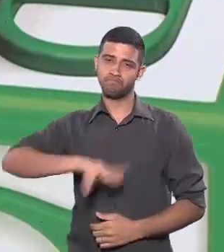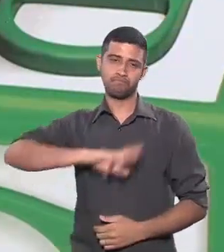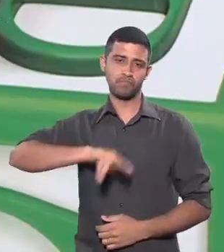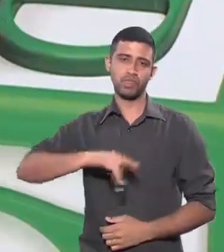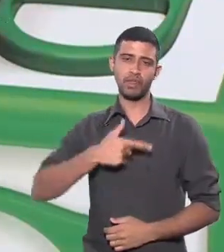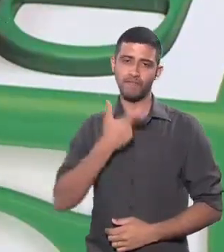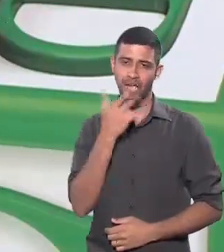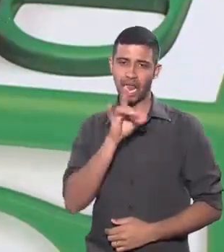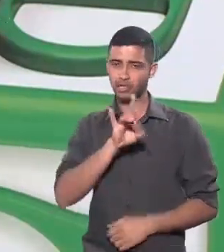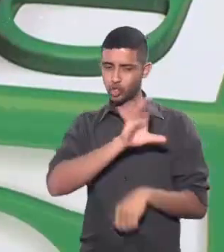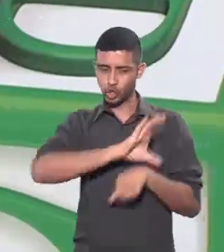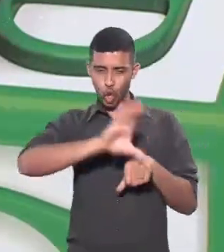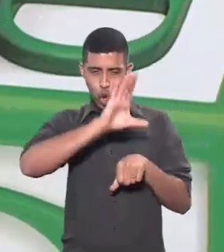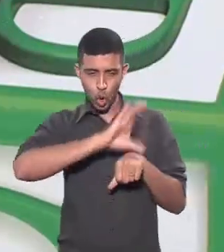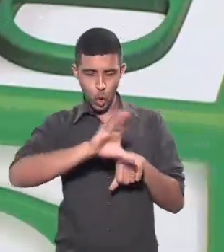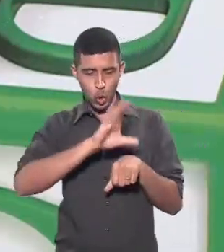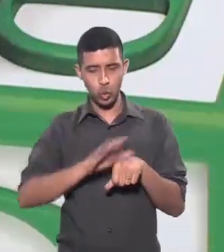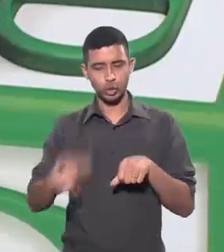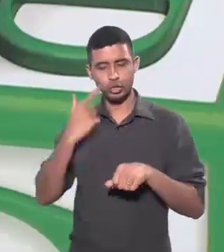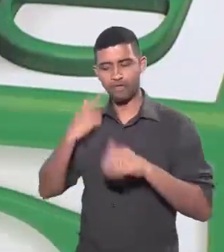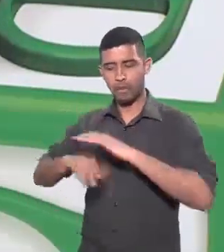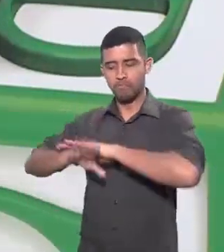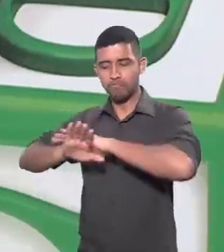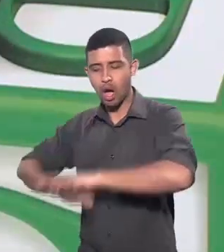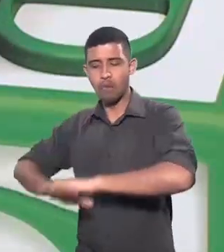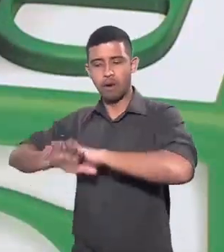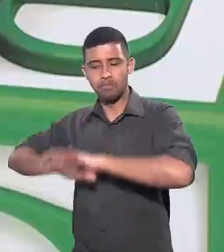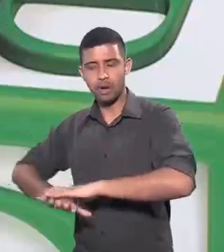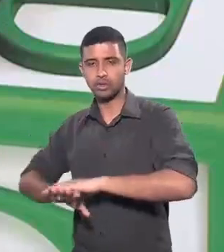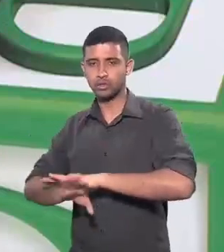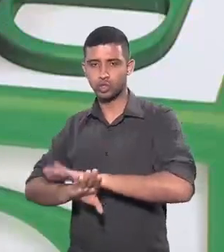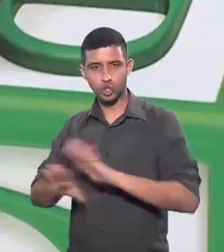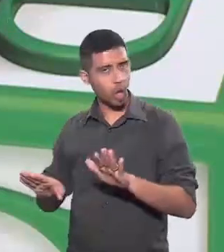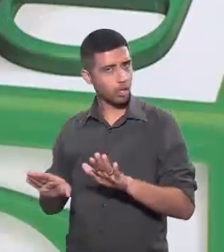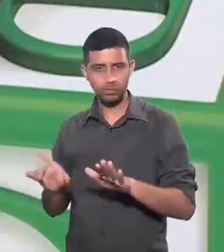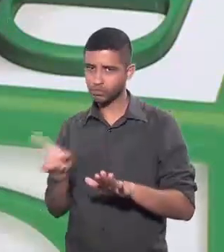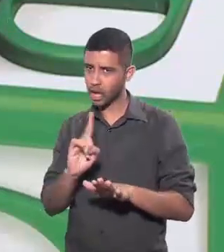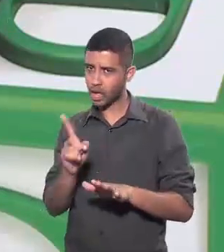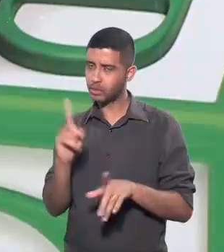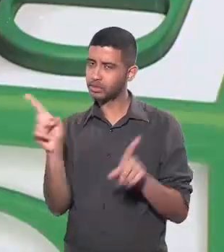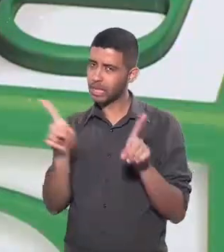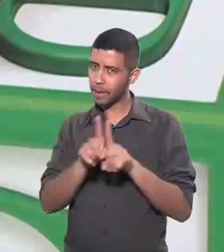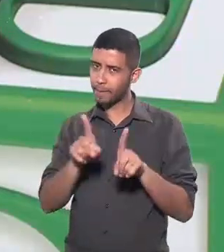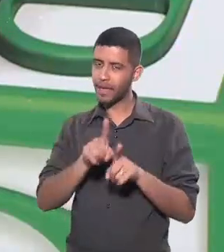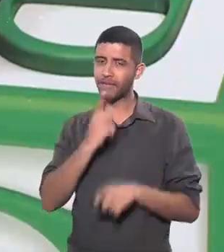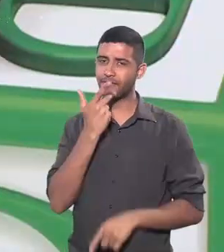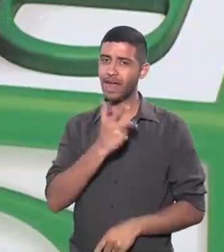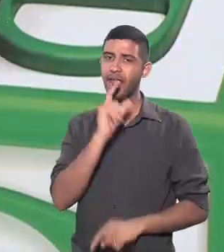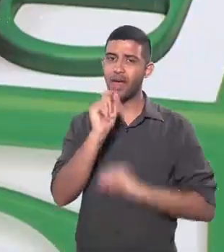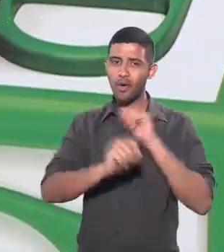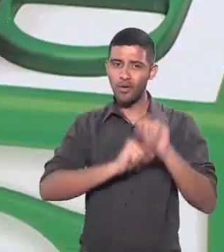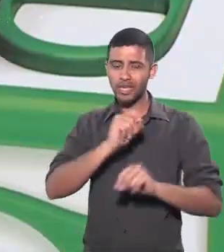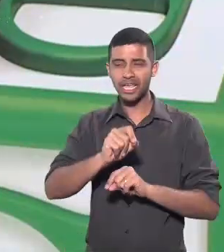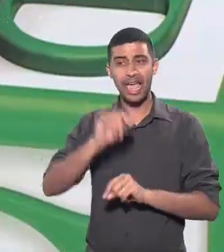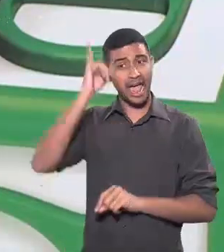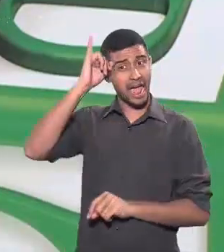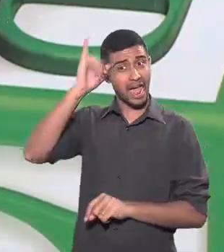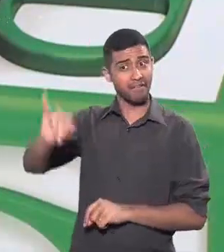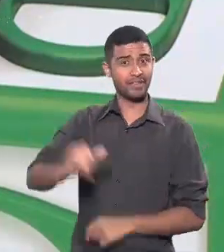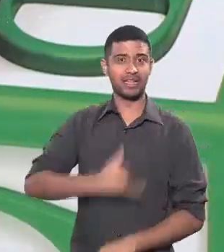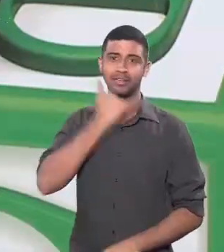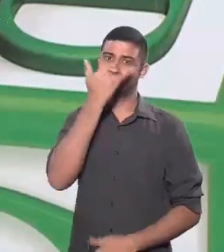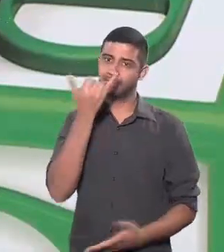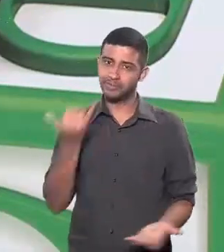também do curso para reanimar, né? Do curso dos primeiros socorros, mas a gente também é importante falar de prevenção